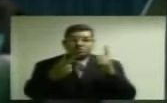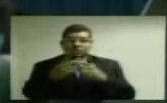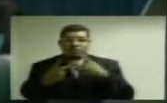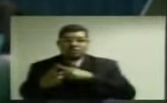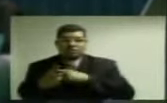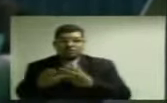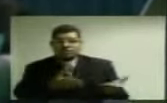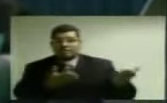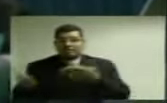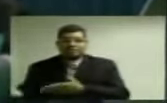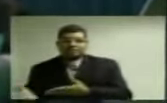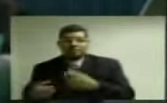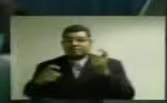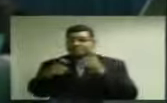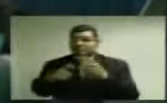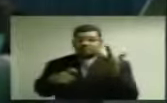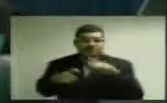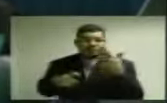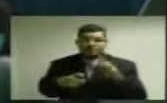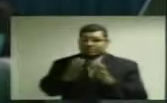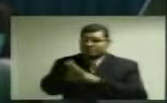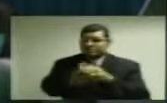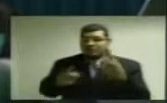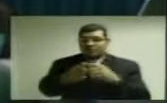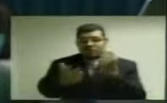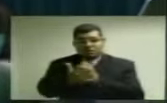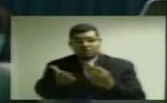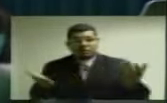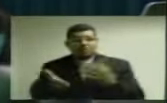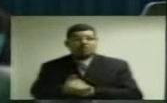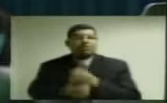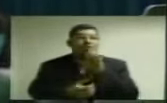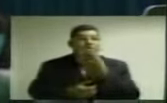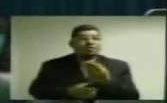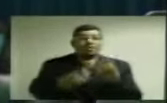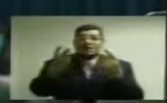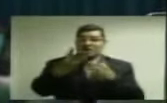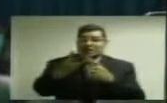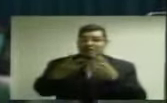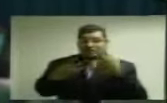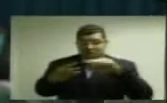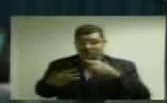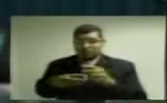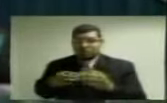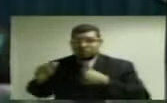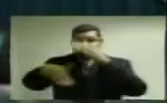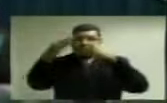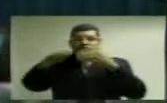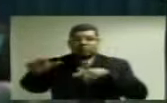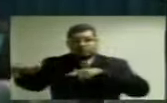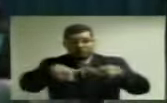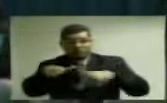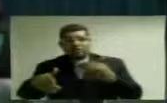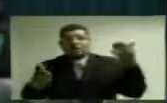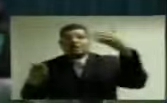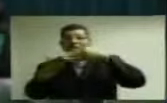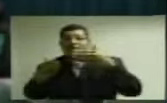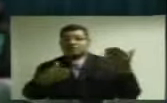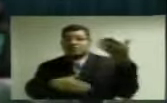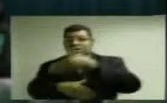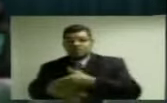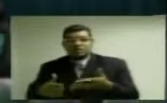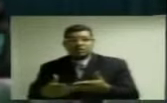que ele vai ter uma carreira e esses médicos não têm carreira porque o contrato é temporário. Terceiro que ele vai progredir na carreira até chegar